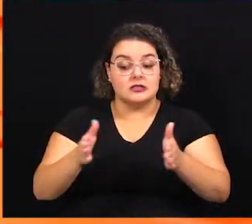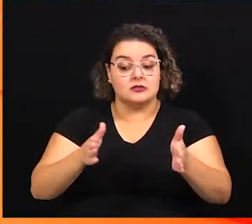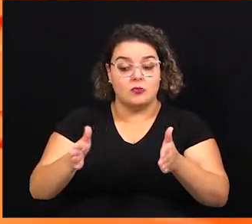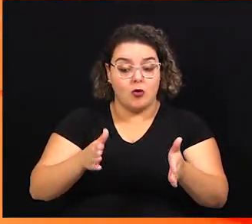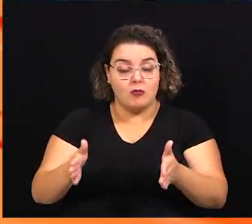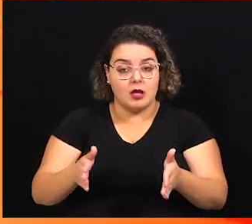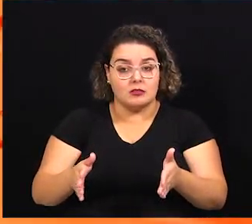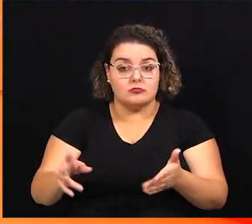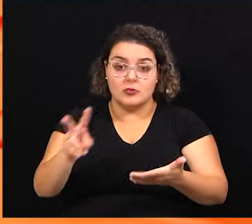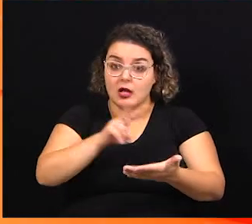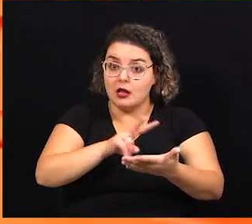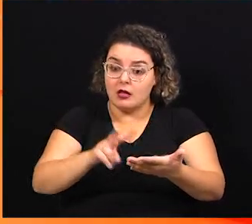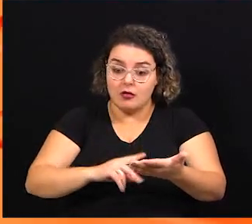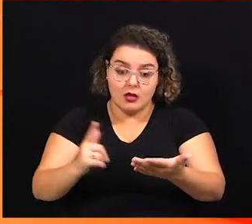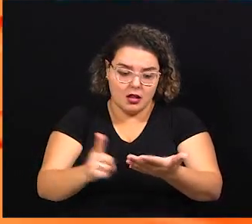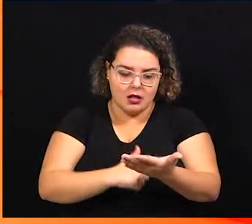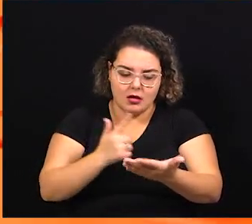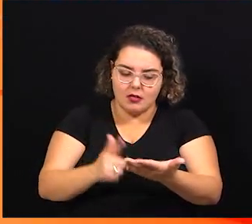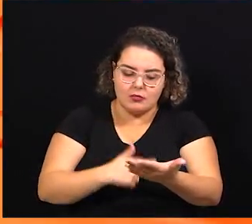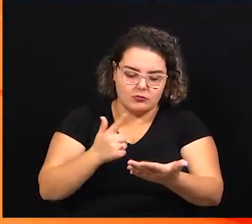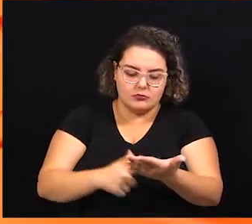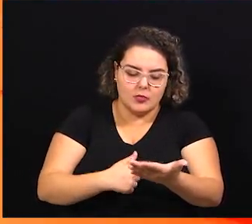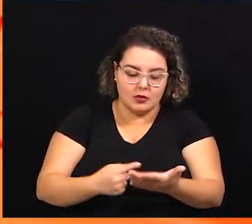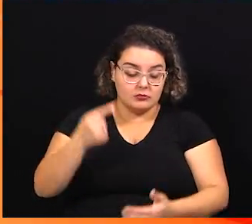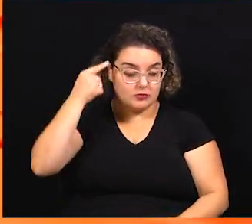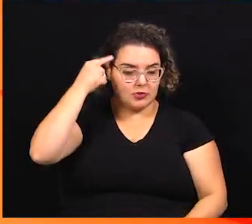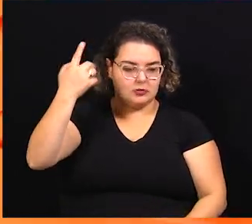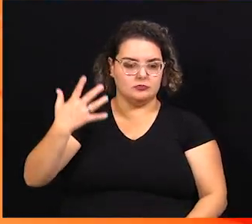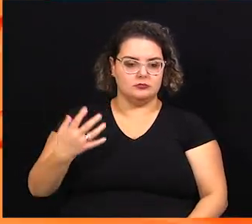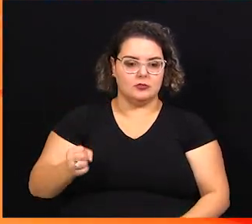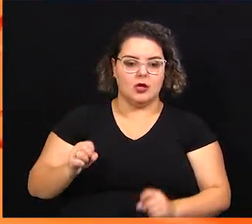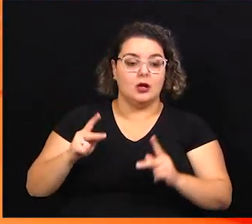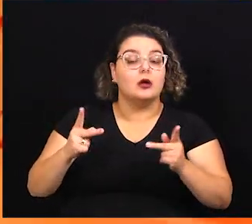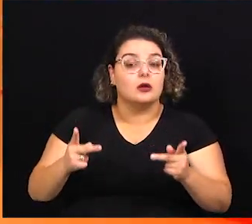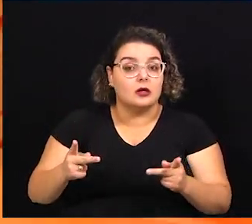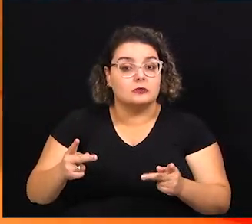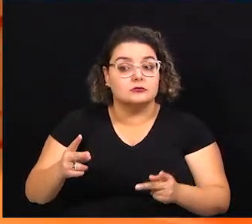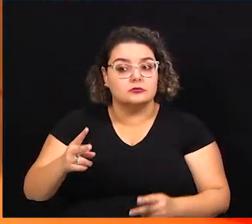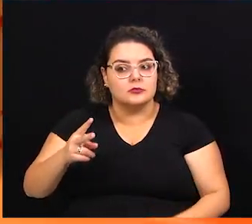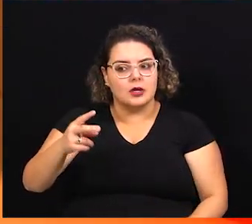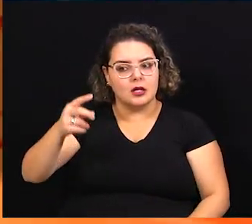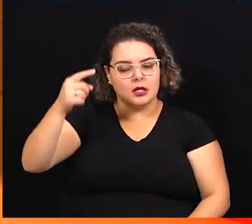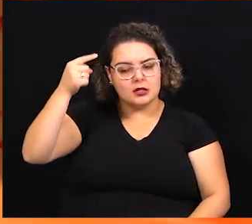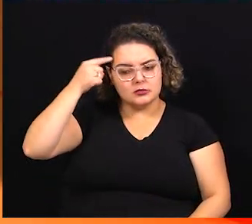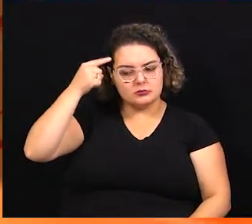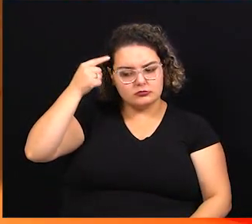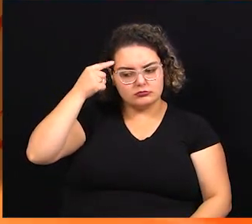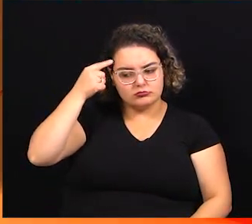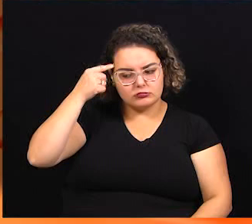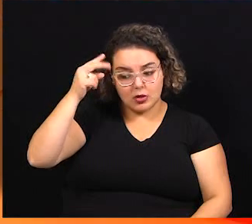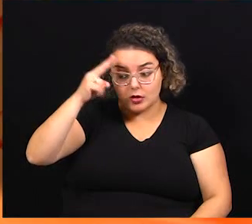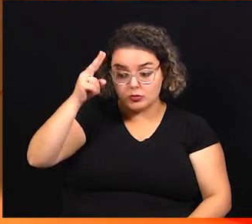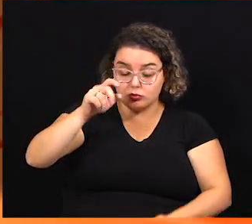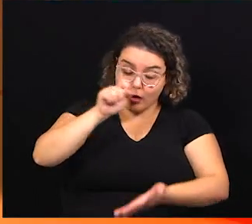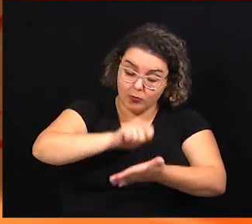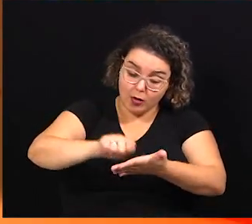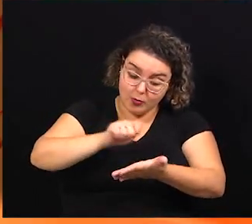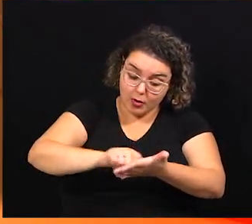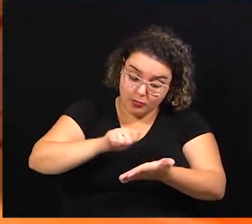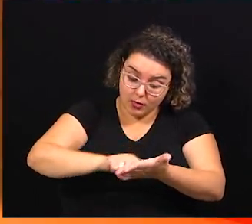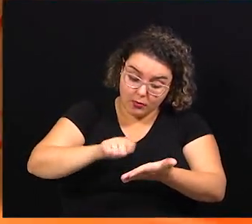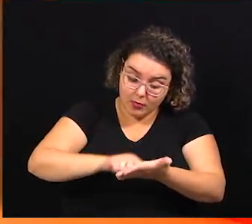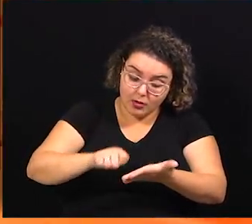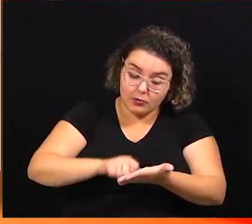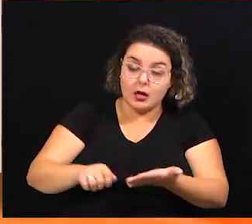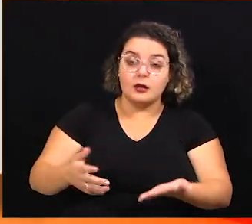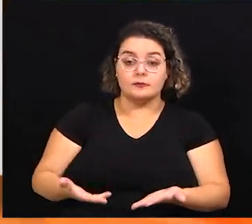Então, nesse momento que eu li muitos livros, então surgiu a inspiração, eu falei, beleza, eu preciso tirar essa história da cabeça. E aí eu